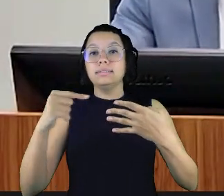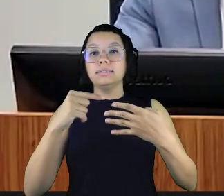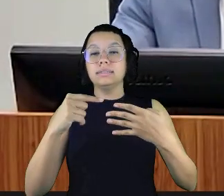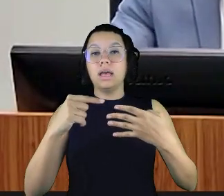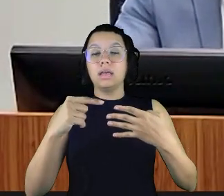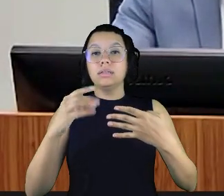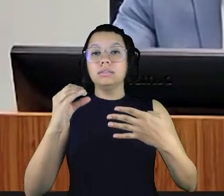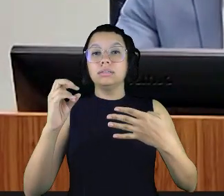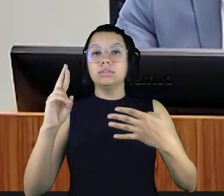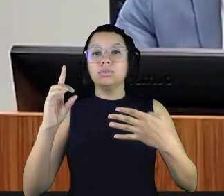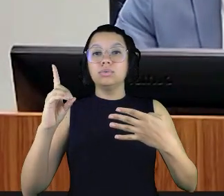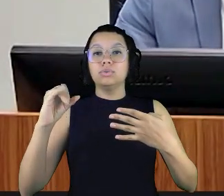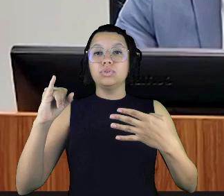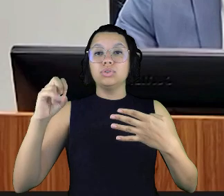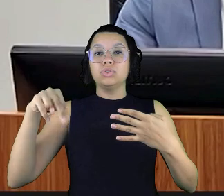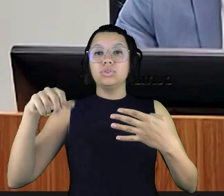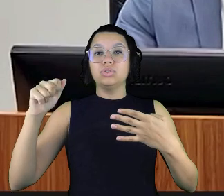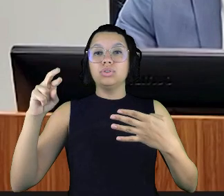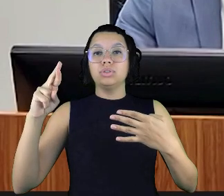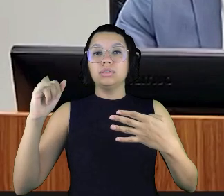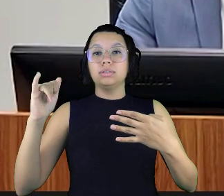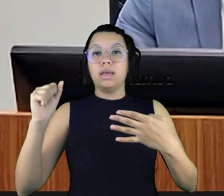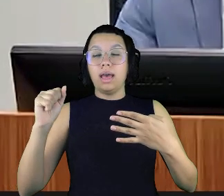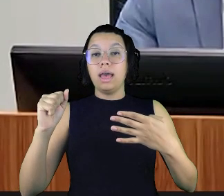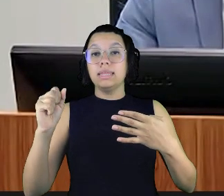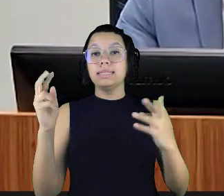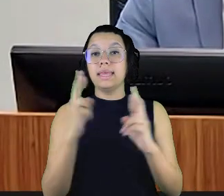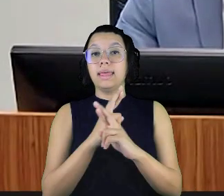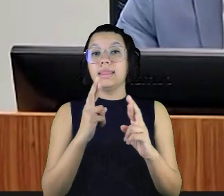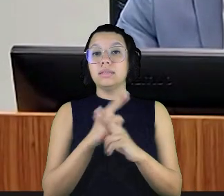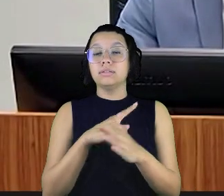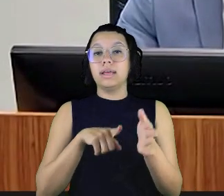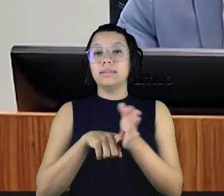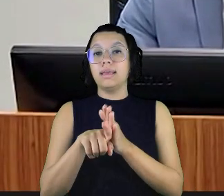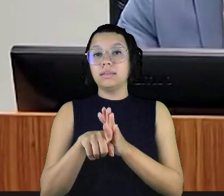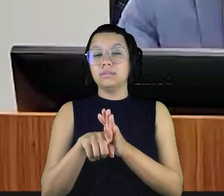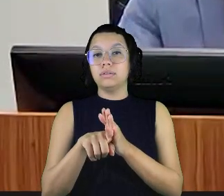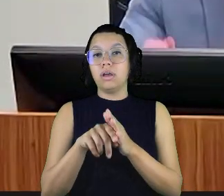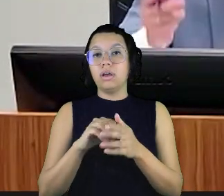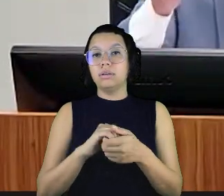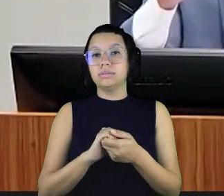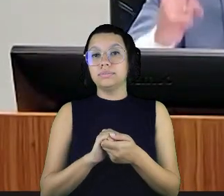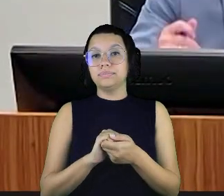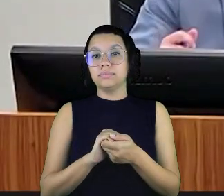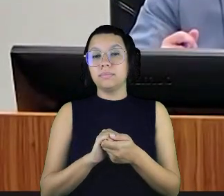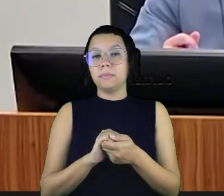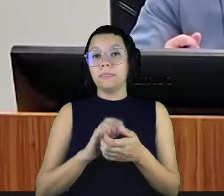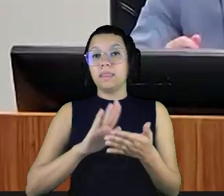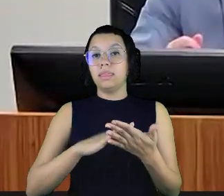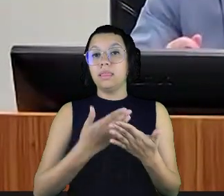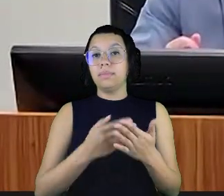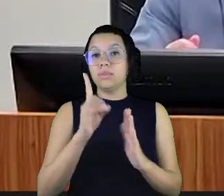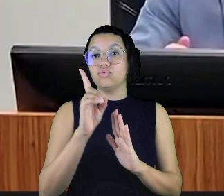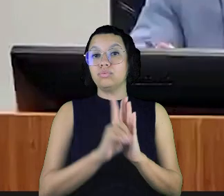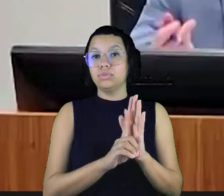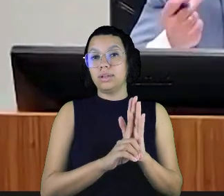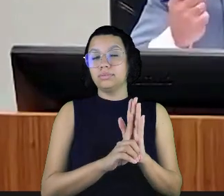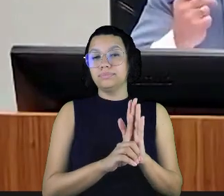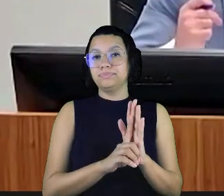de questões de interpretação do direito, né? O que não nos